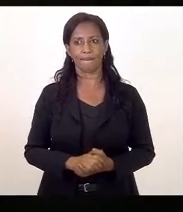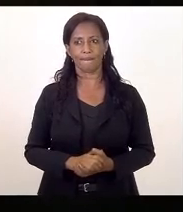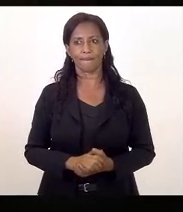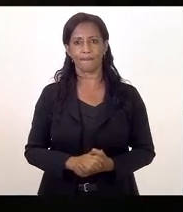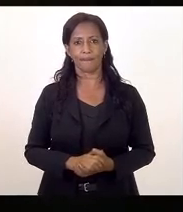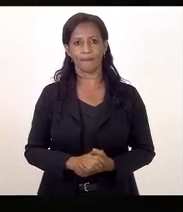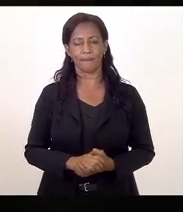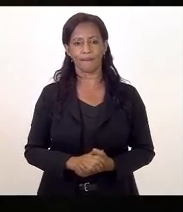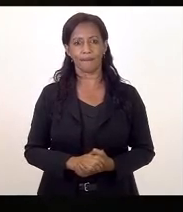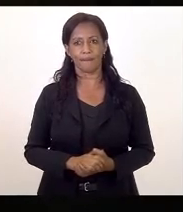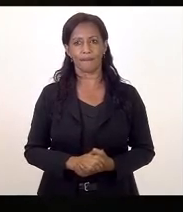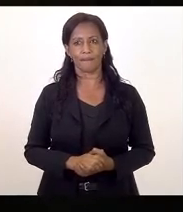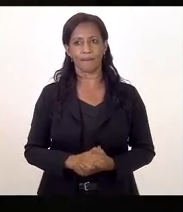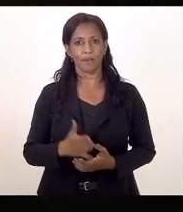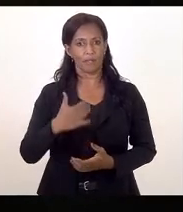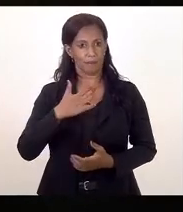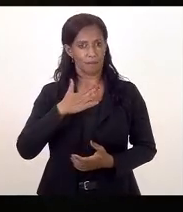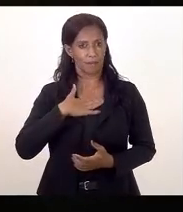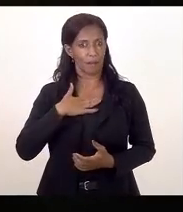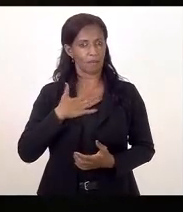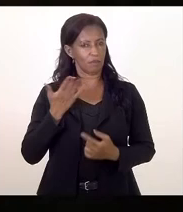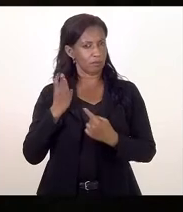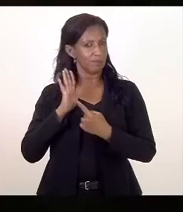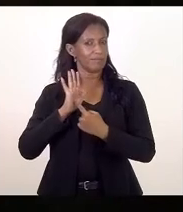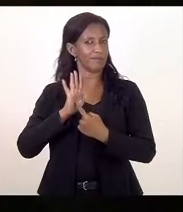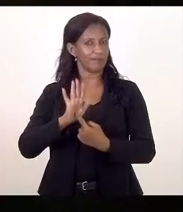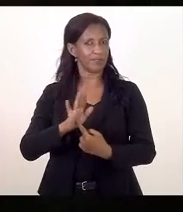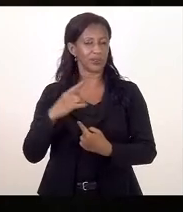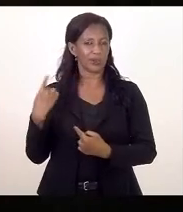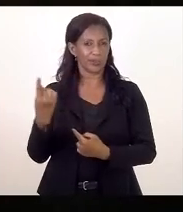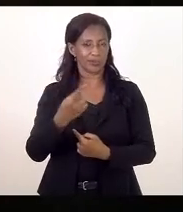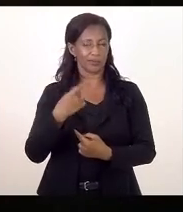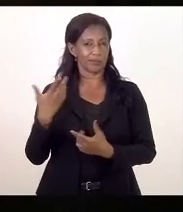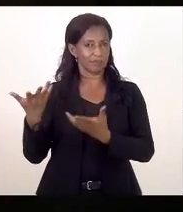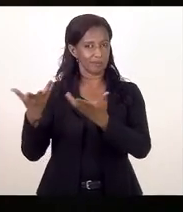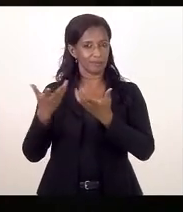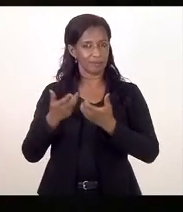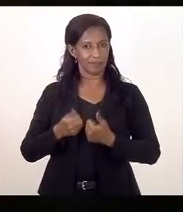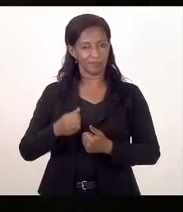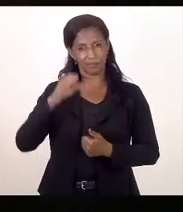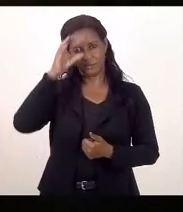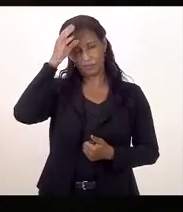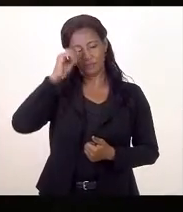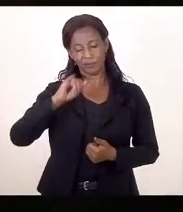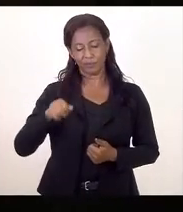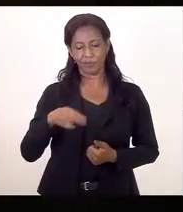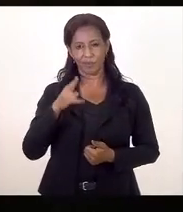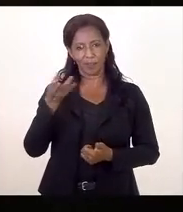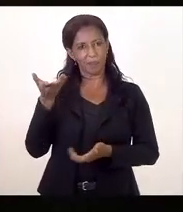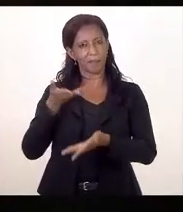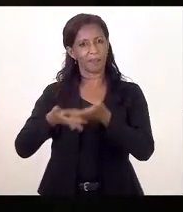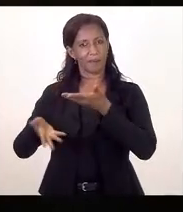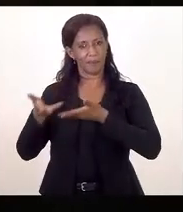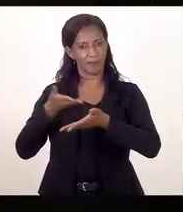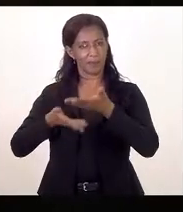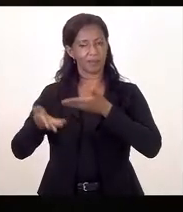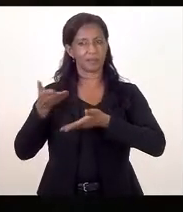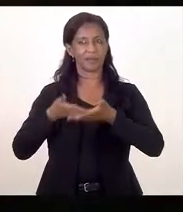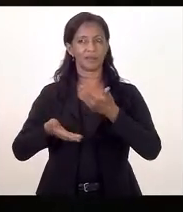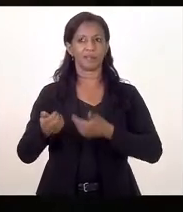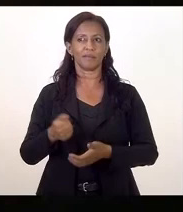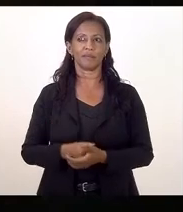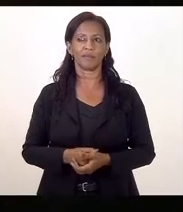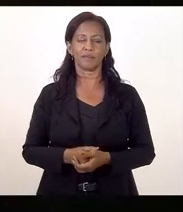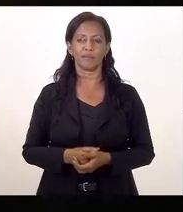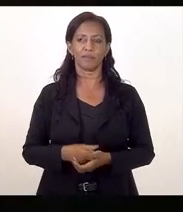foi revelador. Nós recebemos, tia Ju, e a senhora também participou dessa recepção